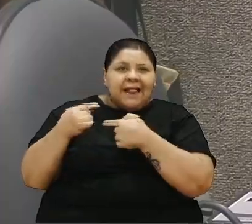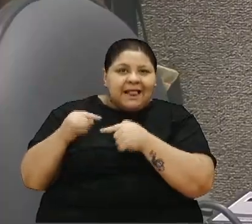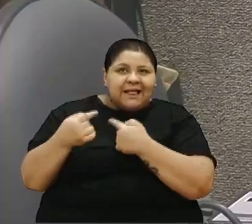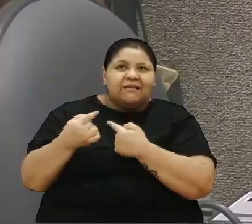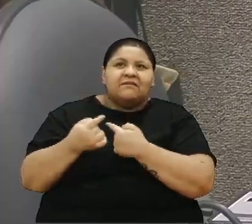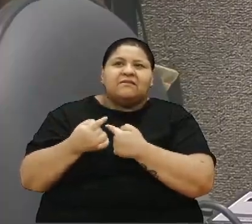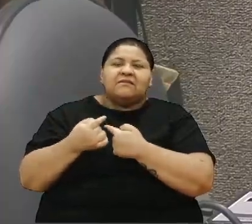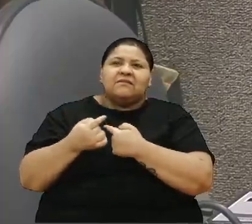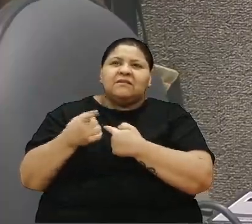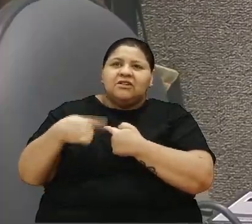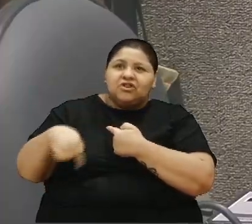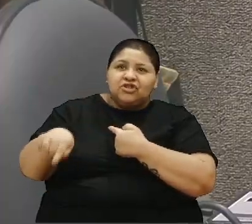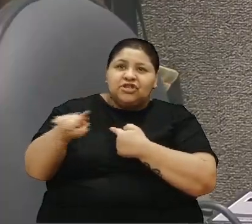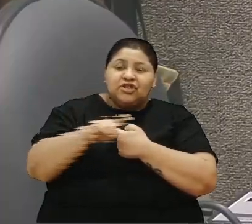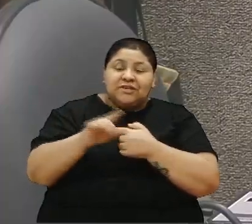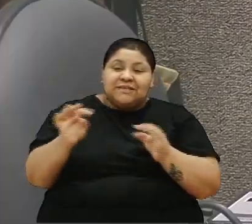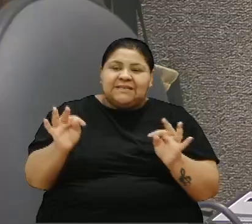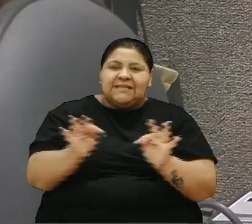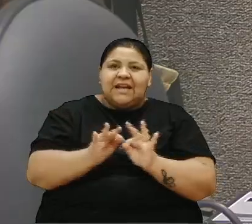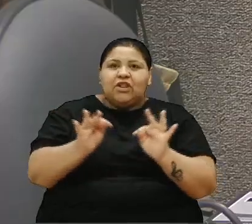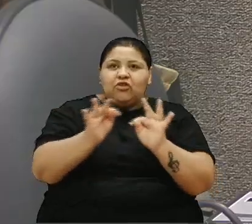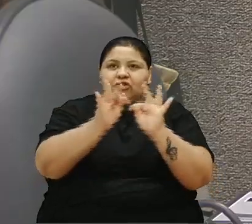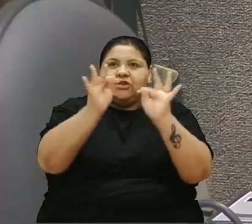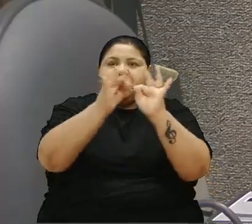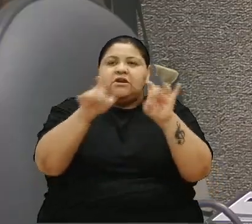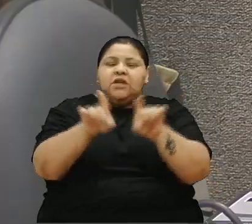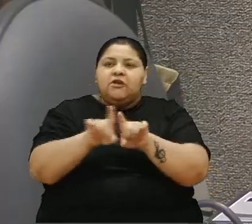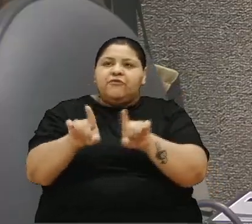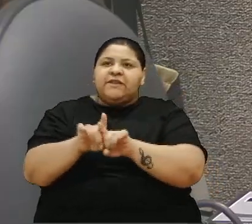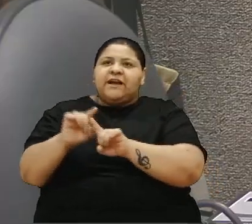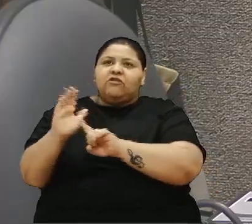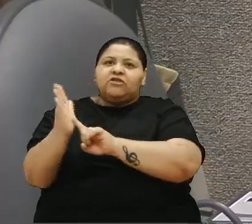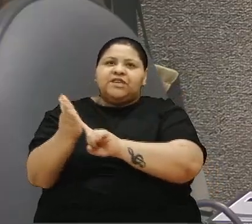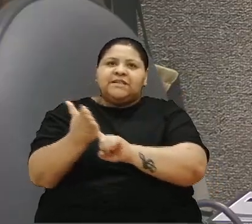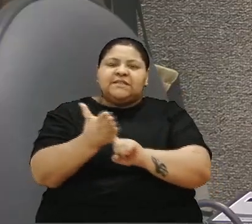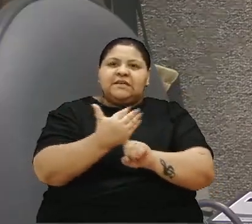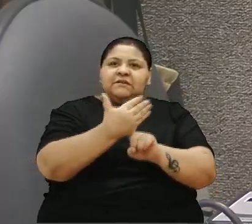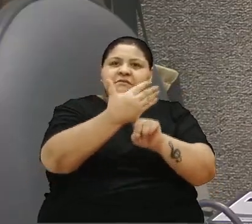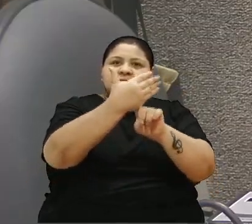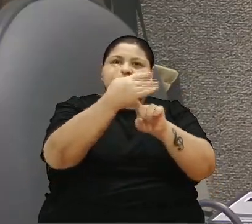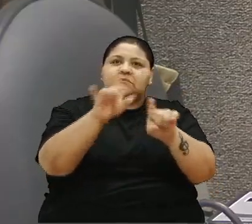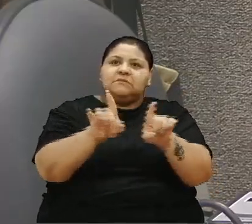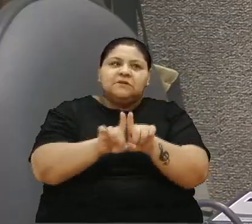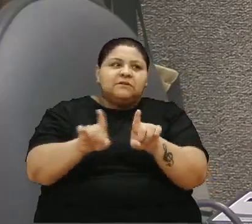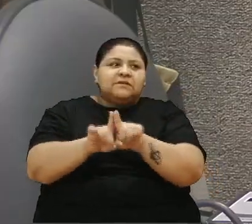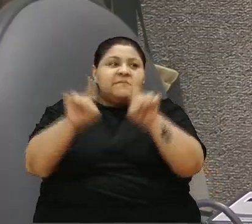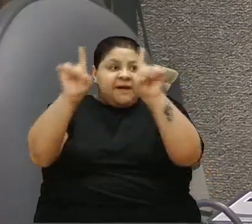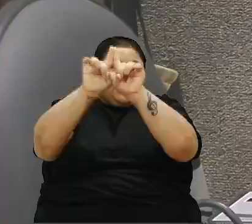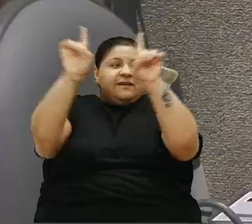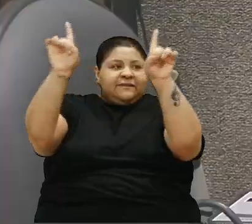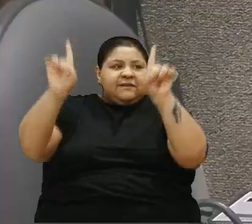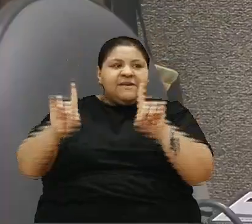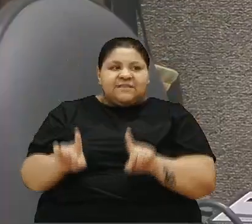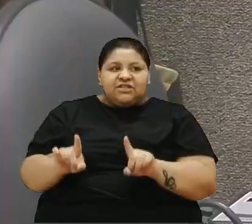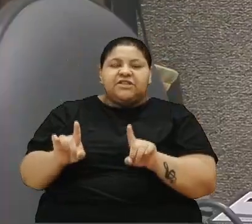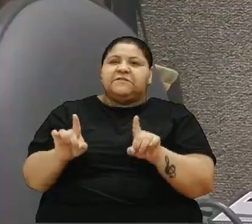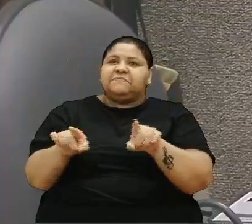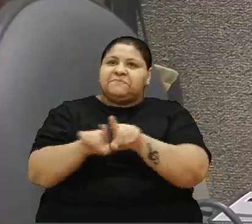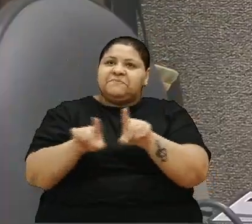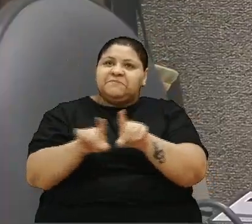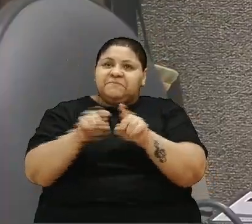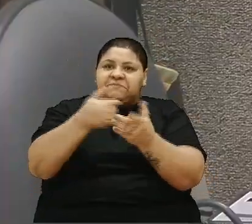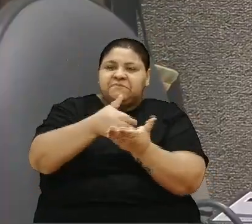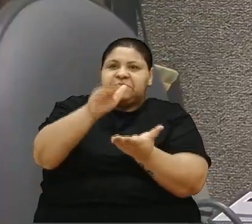é a questão da nossa tecnologia, né? Ele cadastrou a placa no parquímetro e o último número não